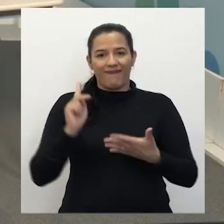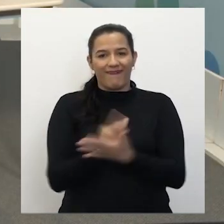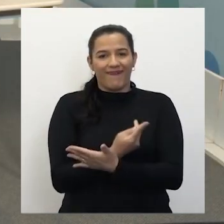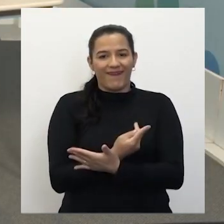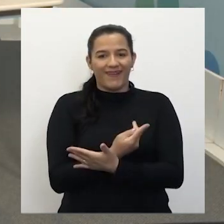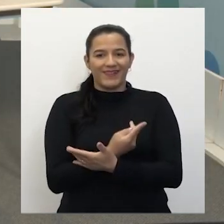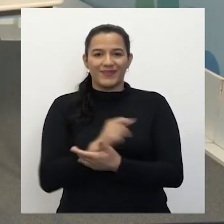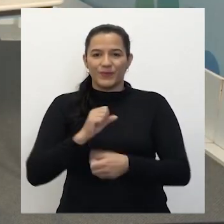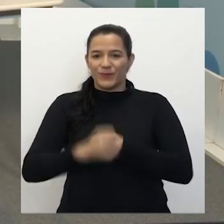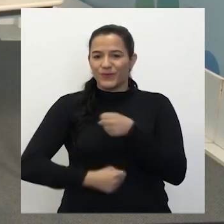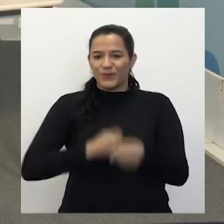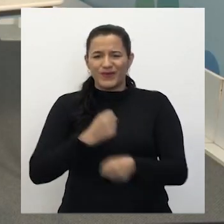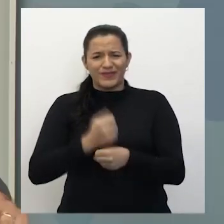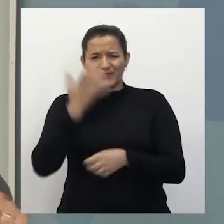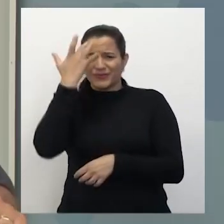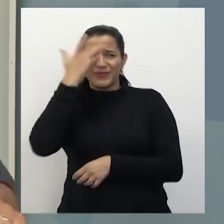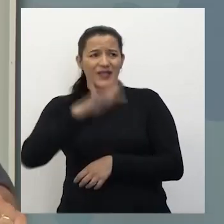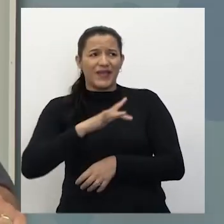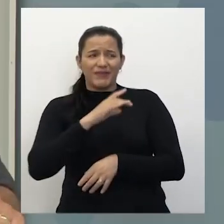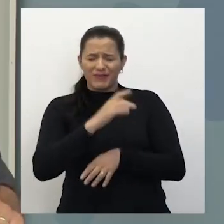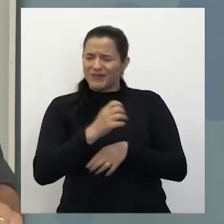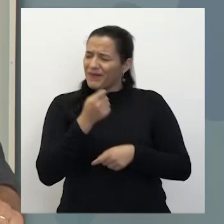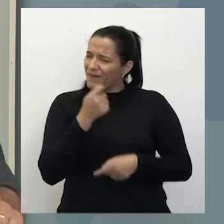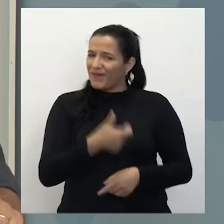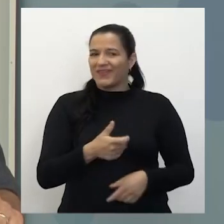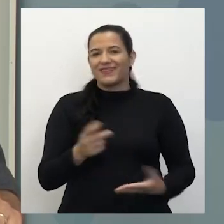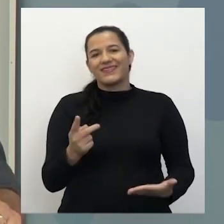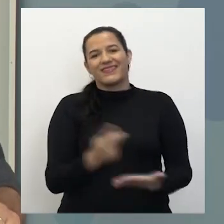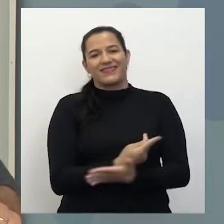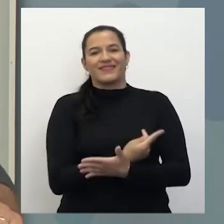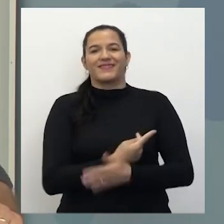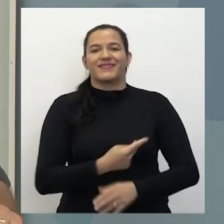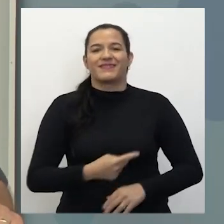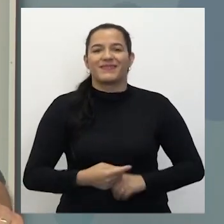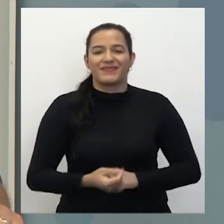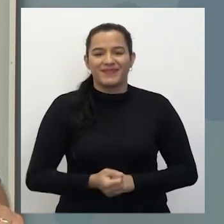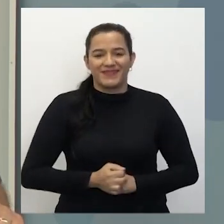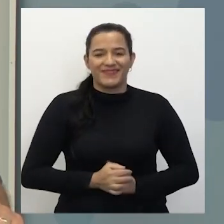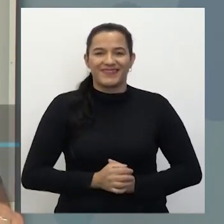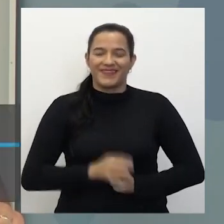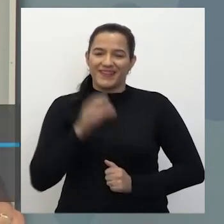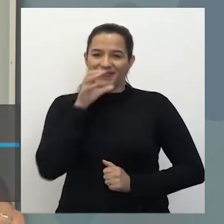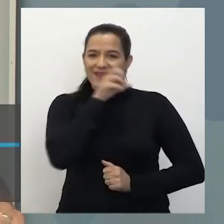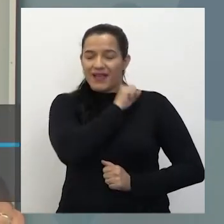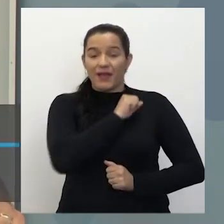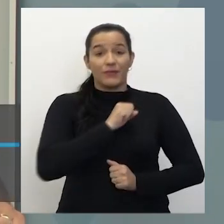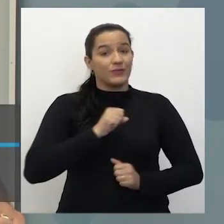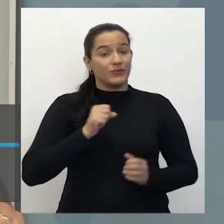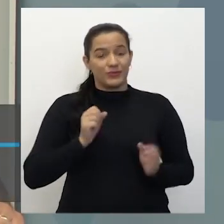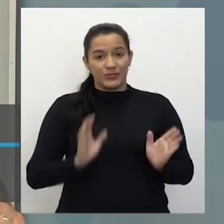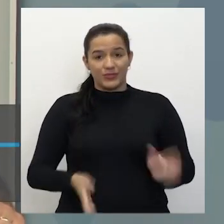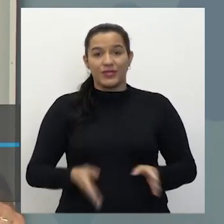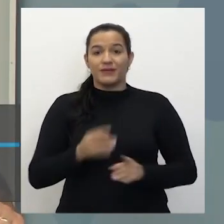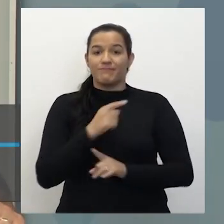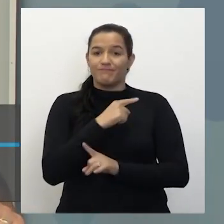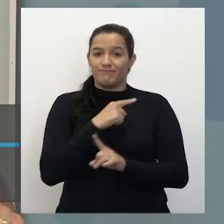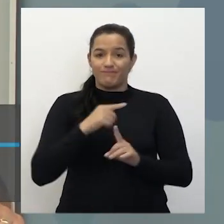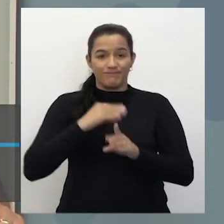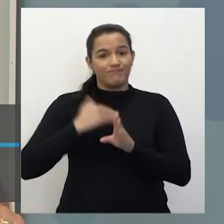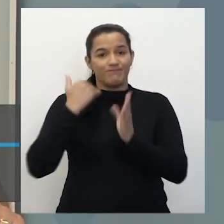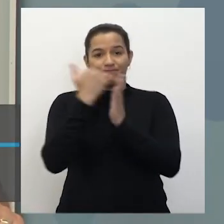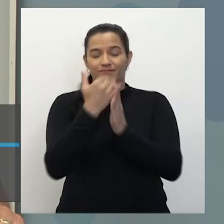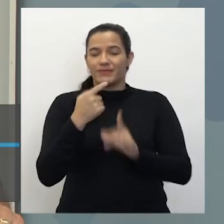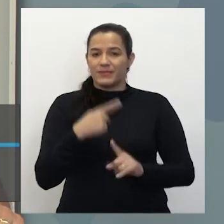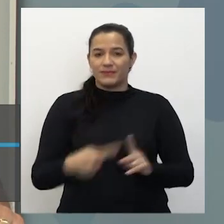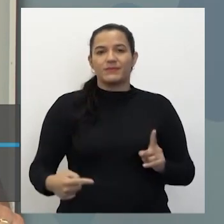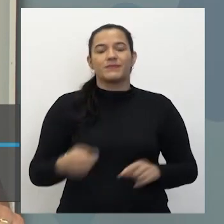Ia falar, sei lá, eu vou falar alguma coisa. É porque Mas está olha só, passando tão estamos, rápido. exato, está passando bem diferente. rápido, né? Um ano diferente, um ano atípico. Então, vou pedindo